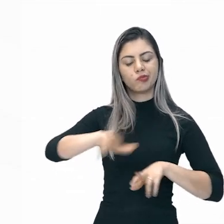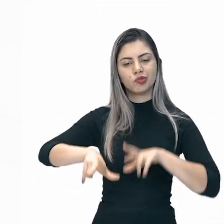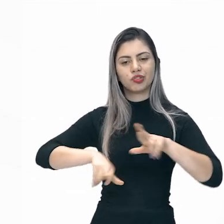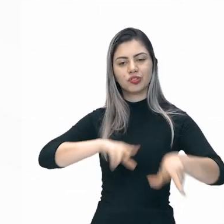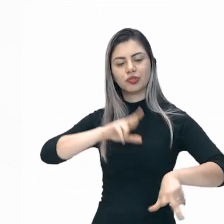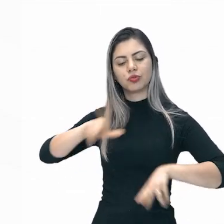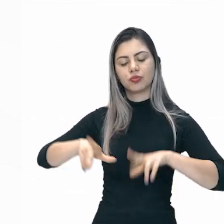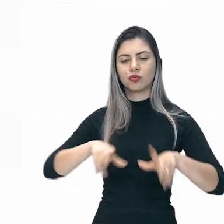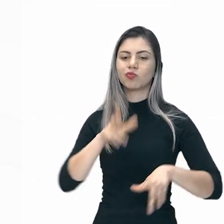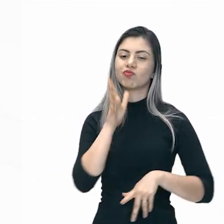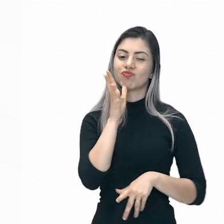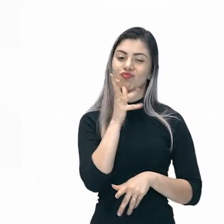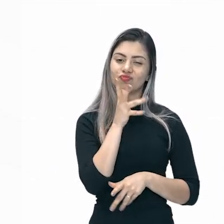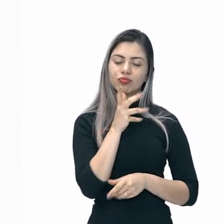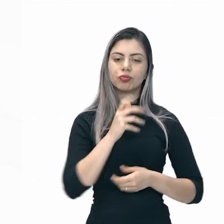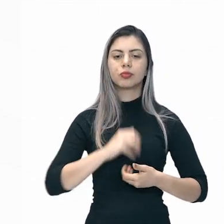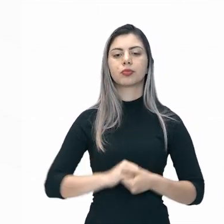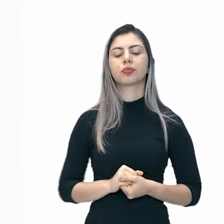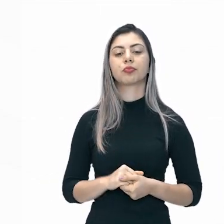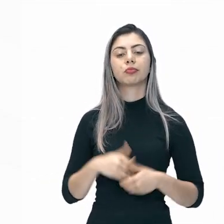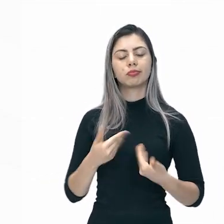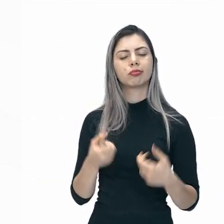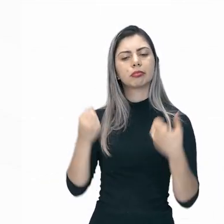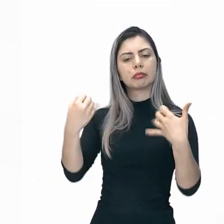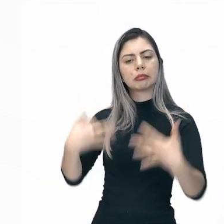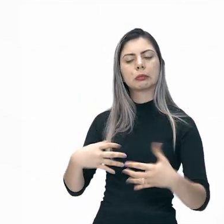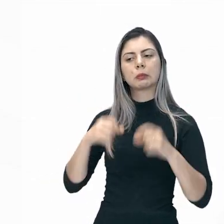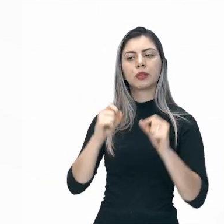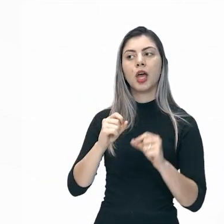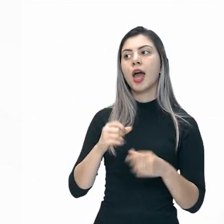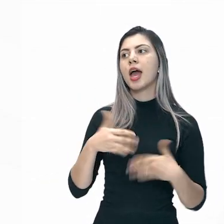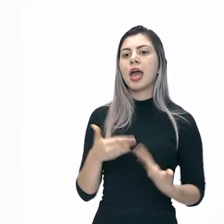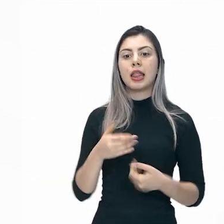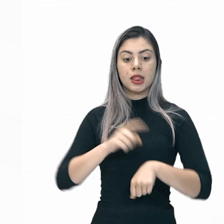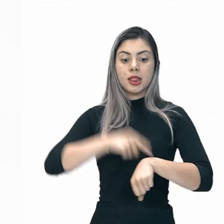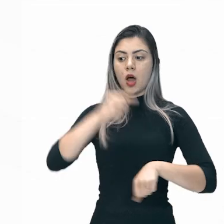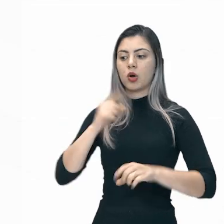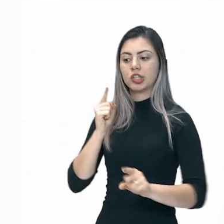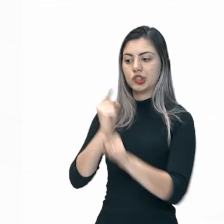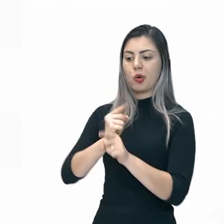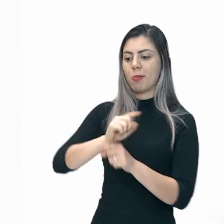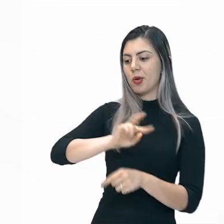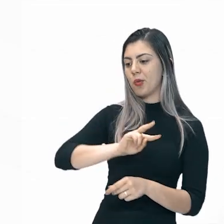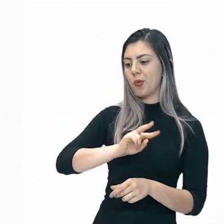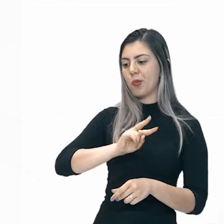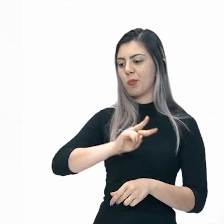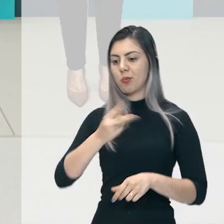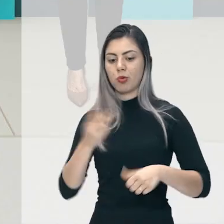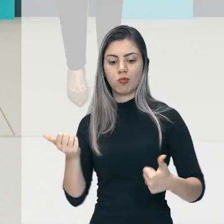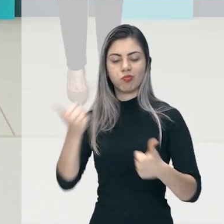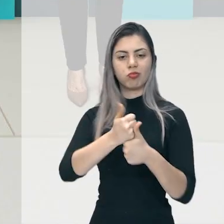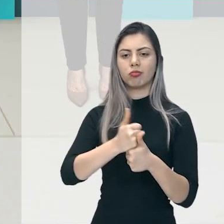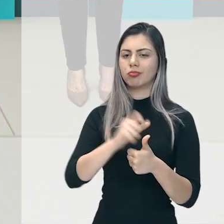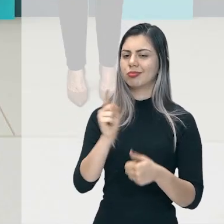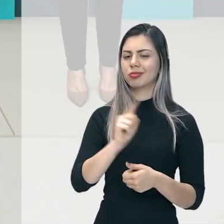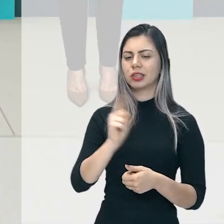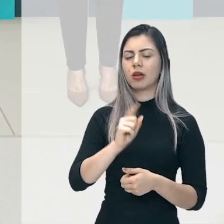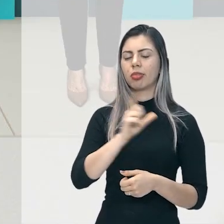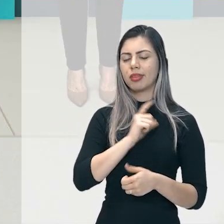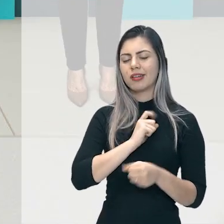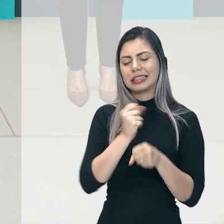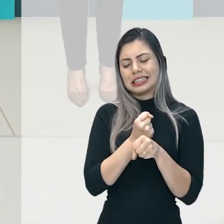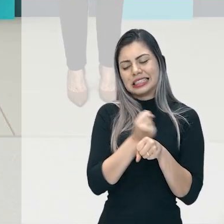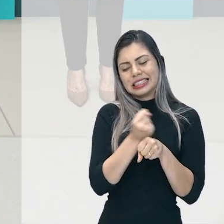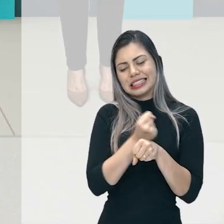determinados locais. Então, como eu falo para vocês, não foi da noite para o dia, foram milhares e milhares